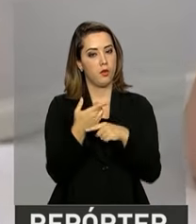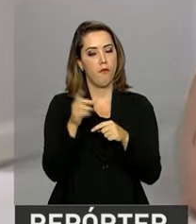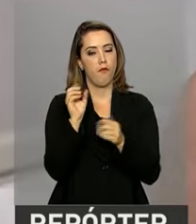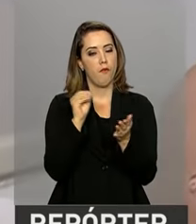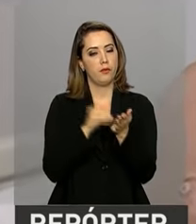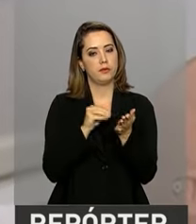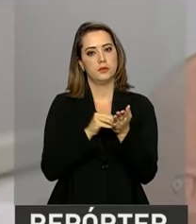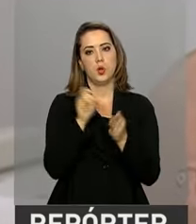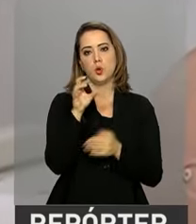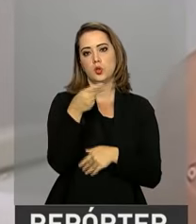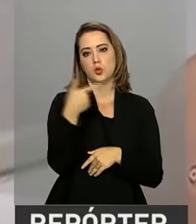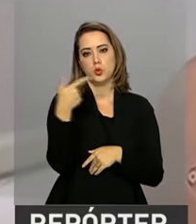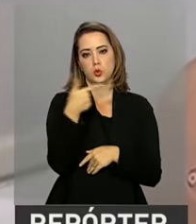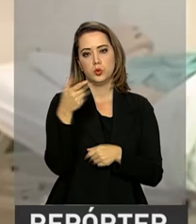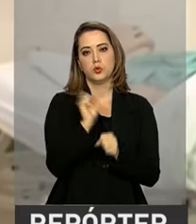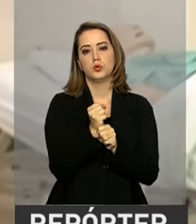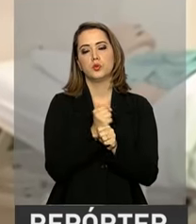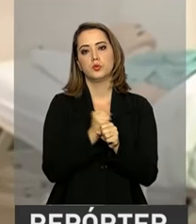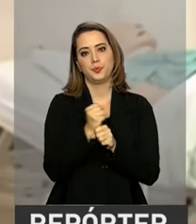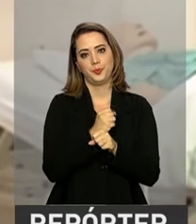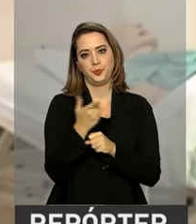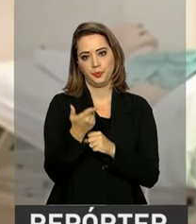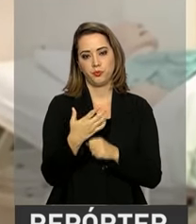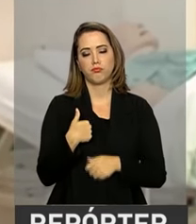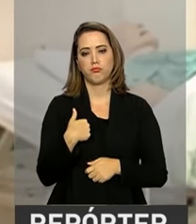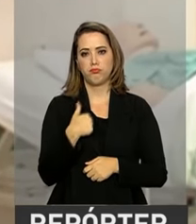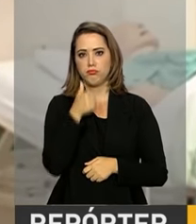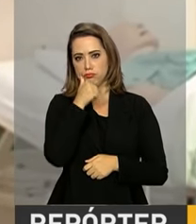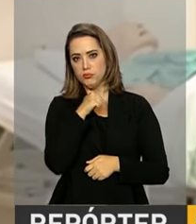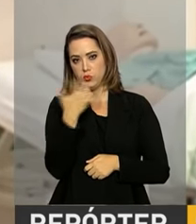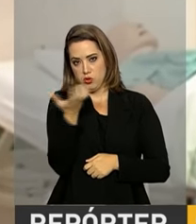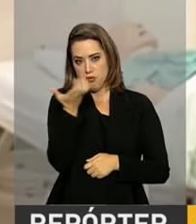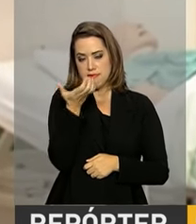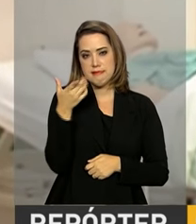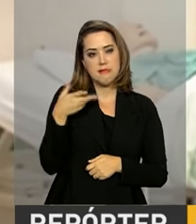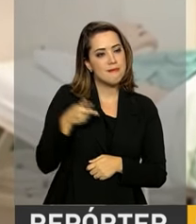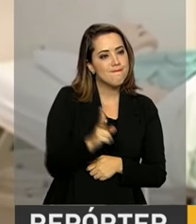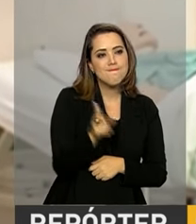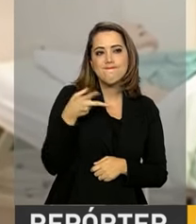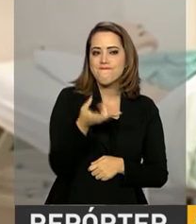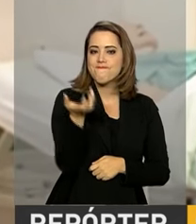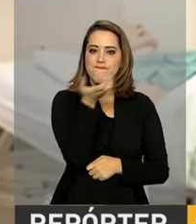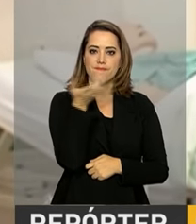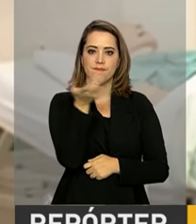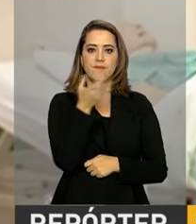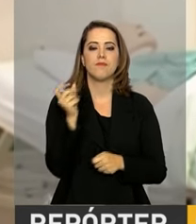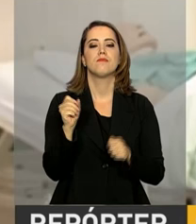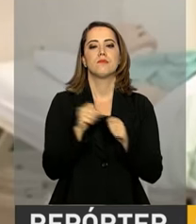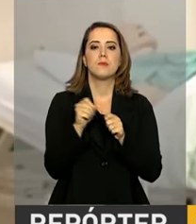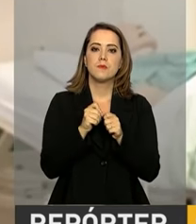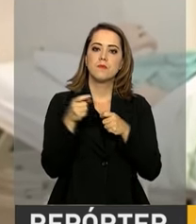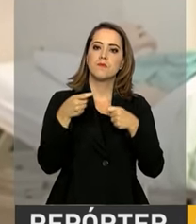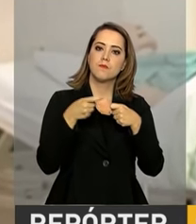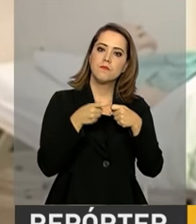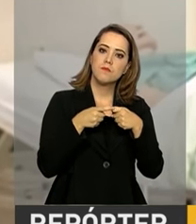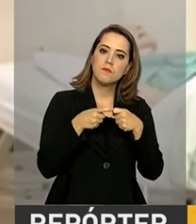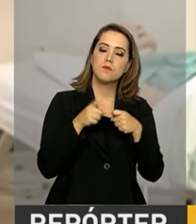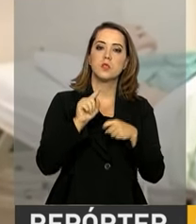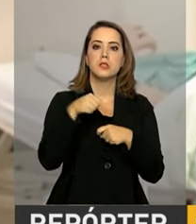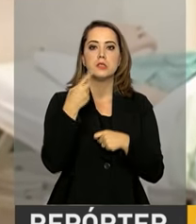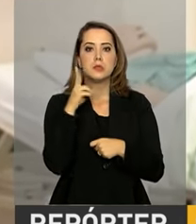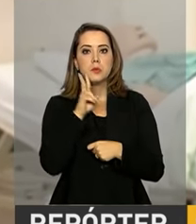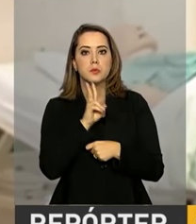anos para concluir a graduação eu sempre quis fazer medicina desde pequena Mesmo durante o ensino médio eu acabei